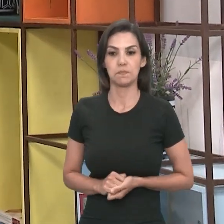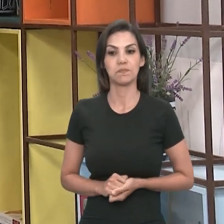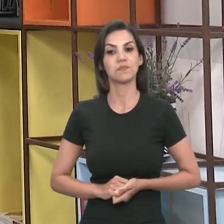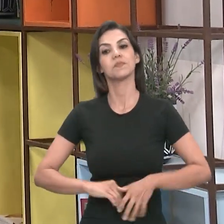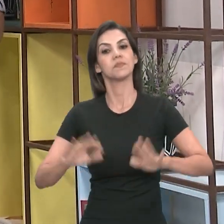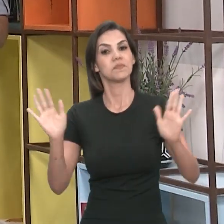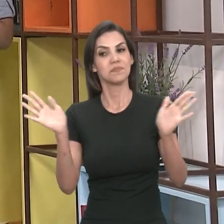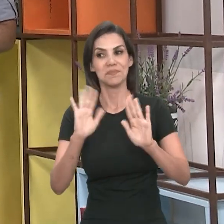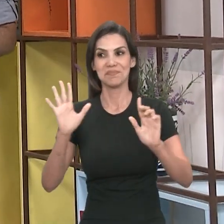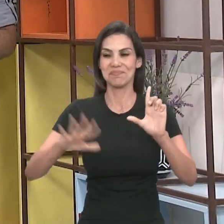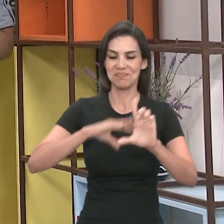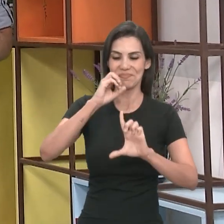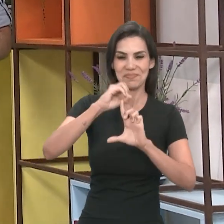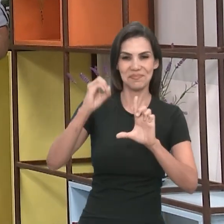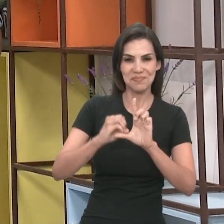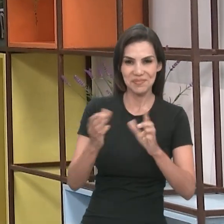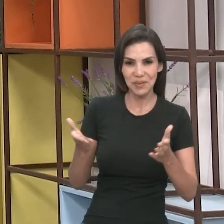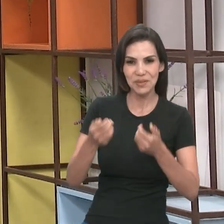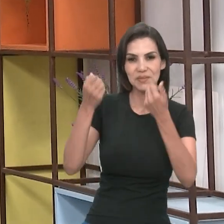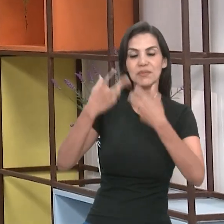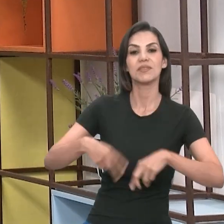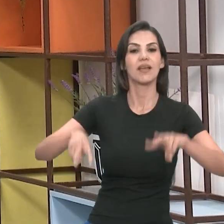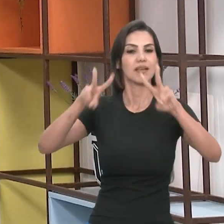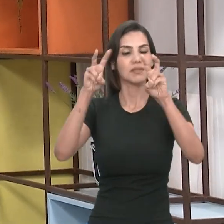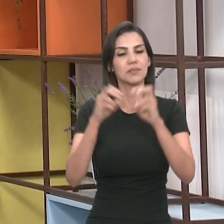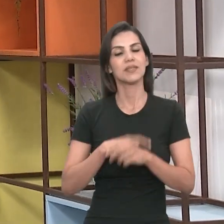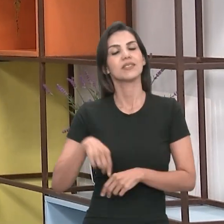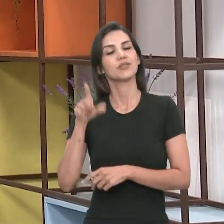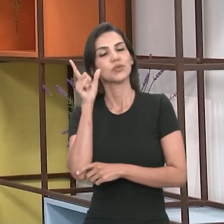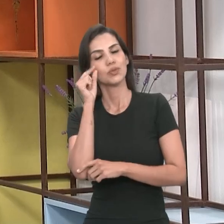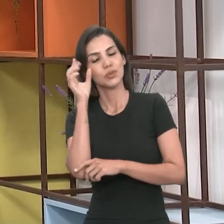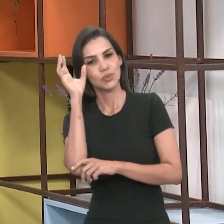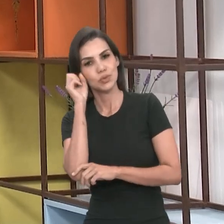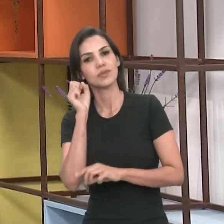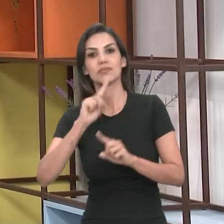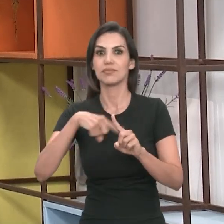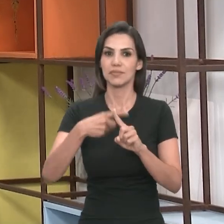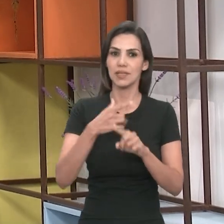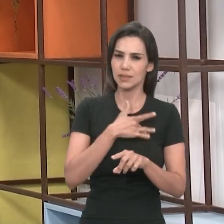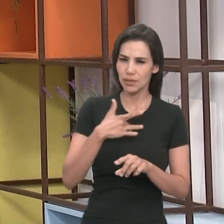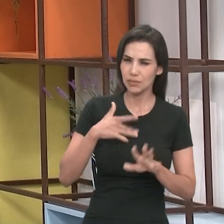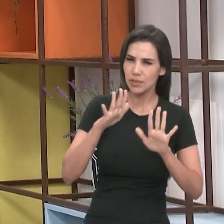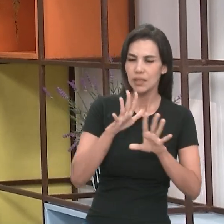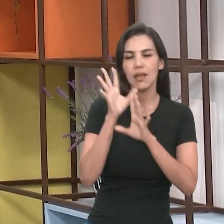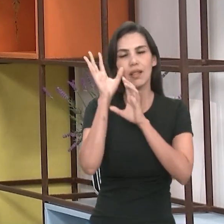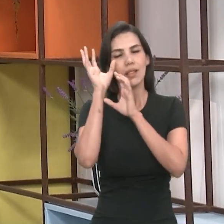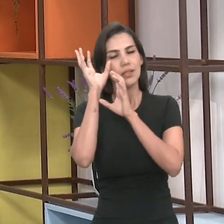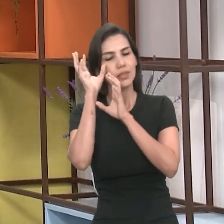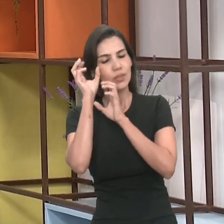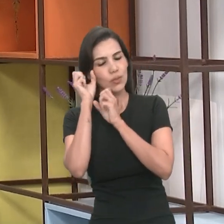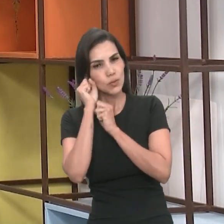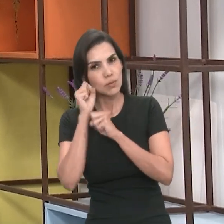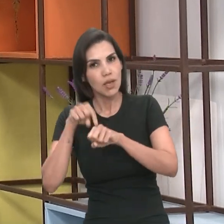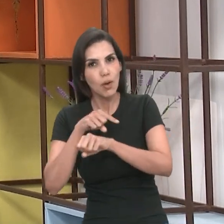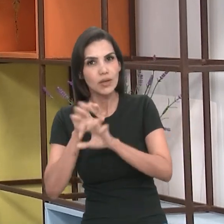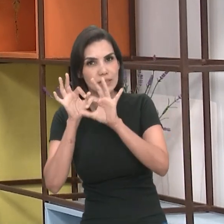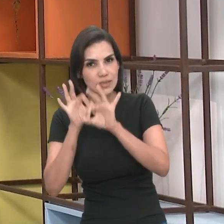Oi pessoal, no Mundo UFG de hoje vamos falar de sono e saúde. Dormir bem melhora a qualidade de